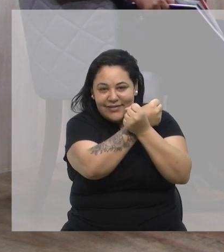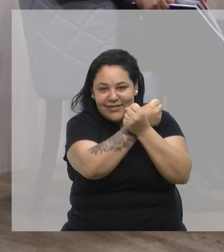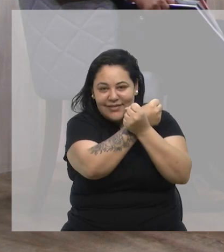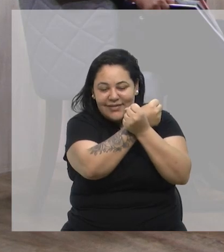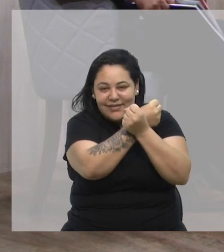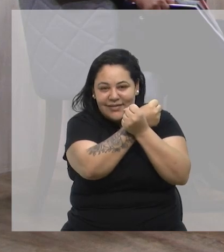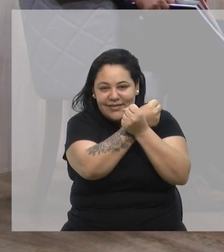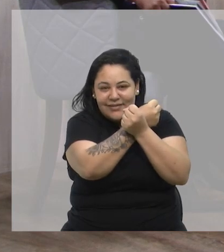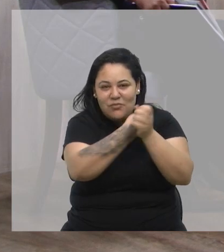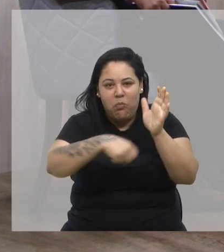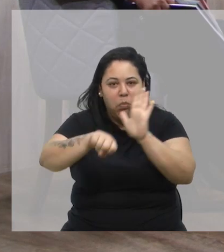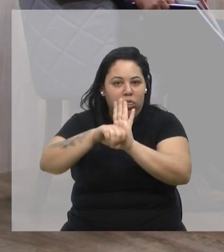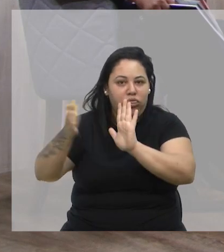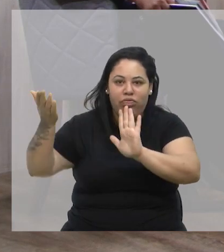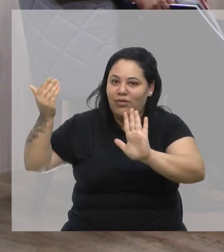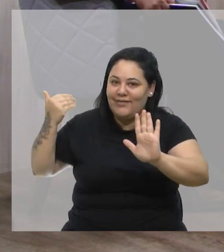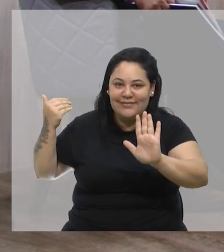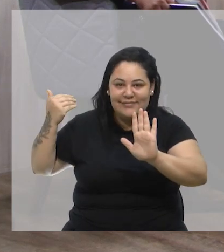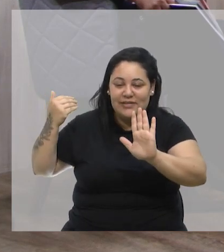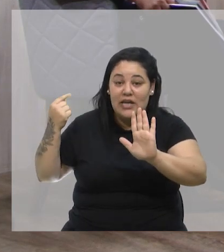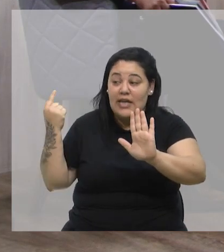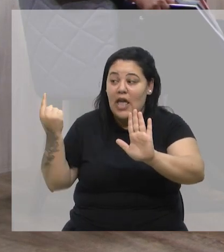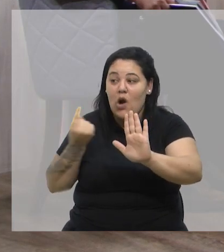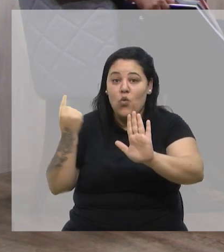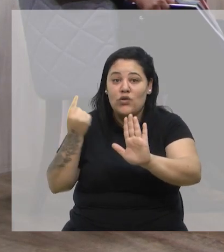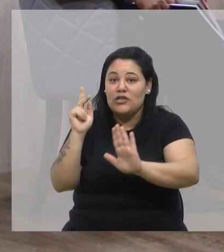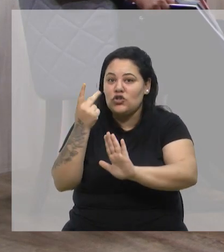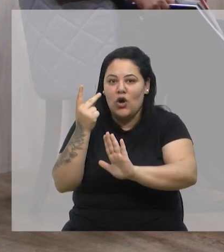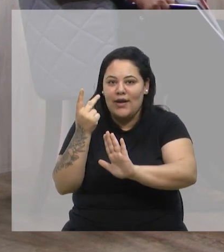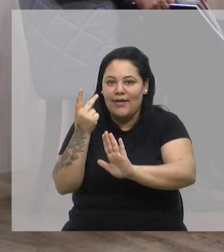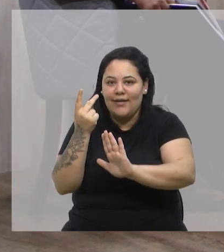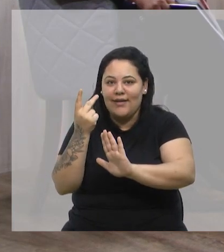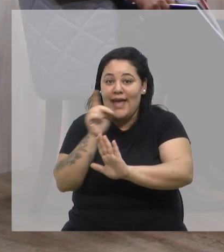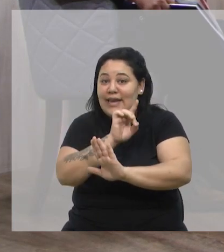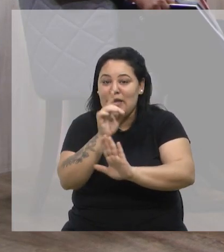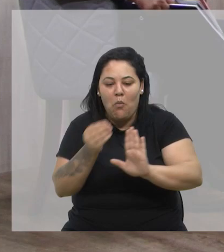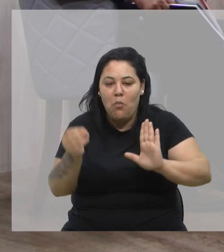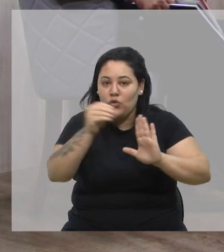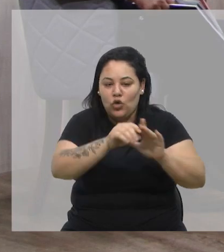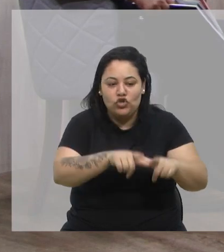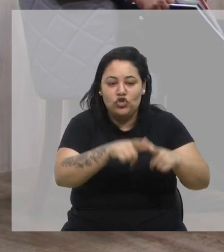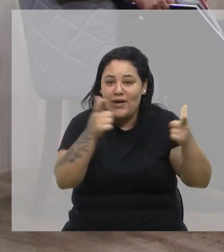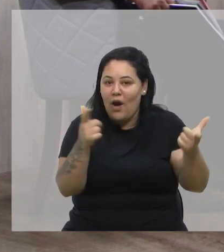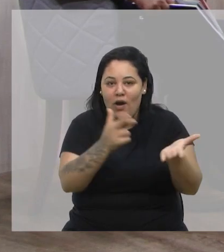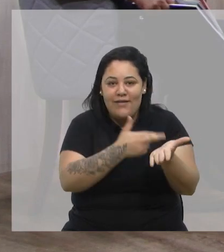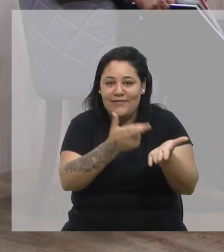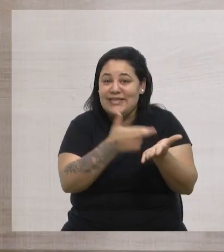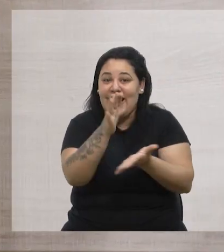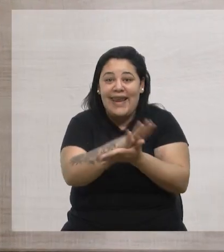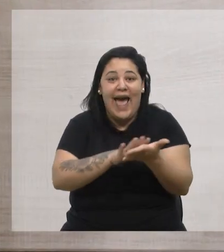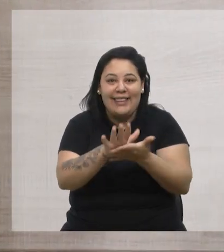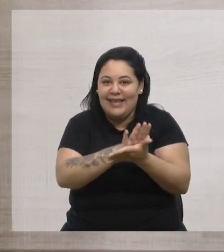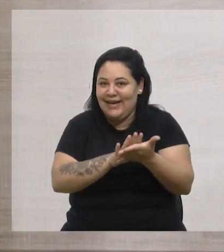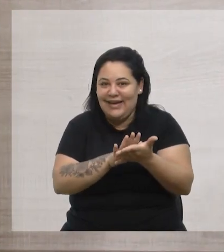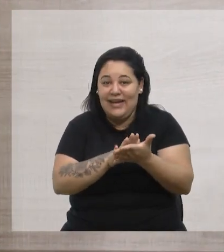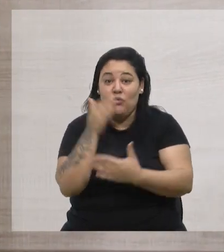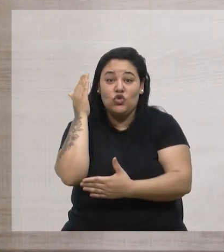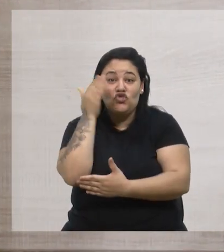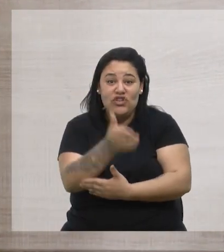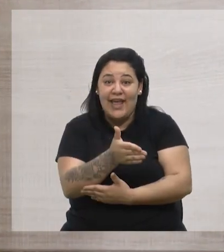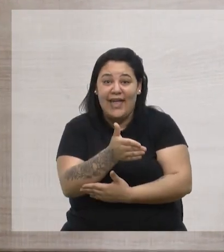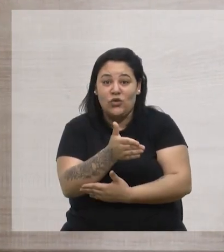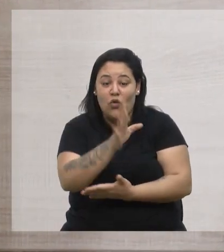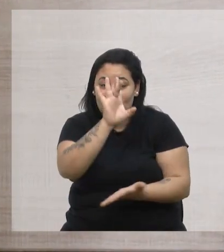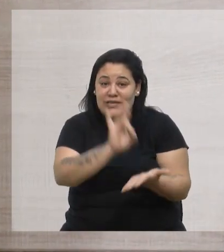época. E esse é o único conto que o Machado não publicou em nenhum jornal em nenhuma revista. Ele foi